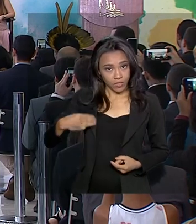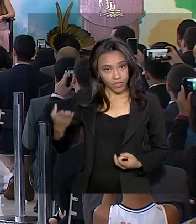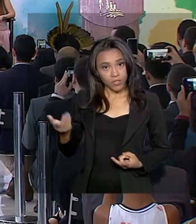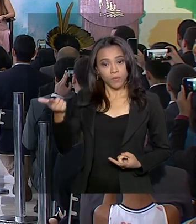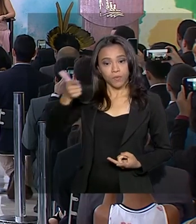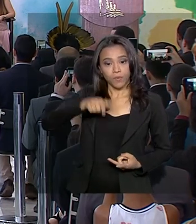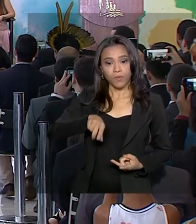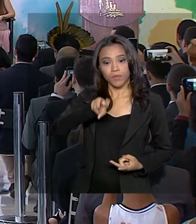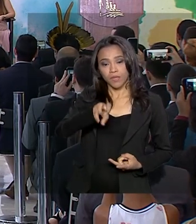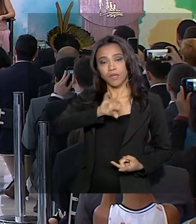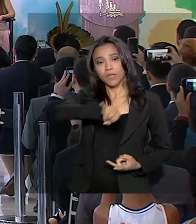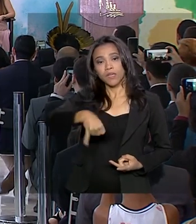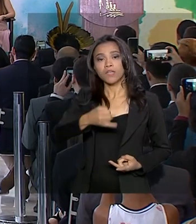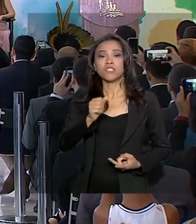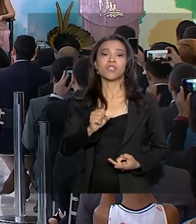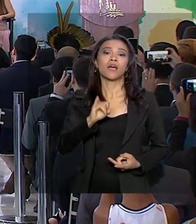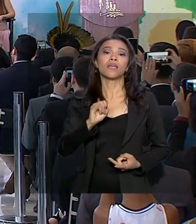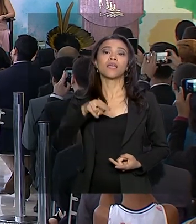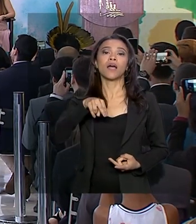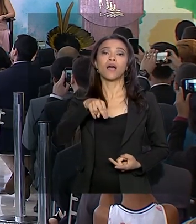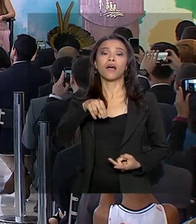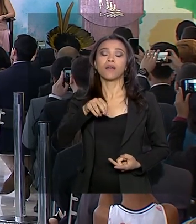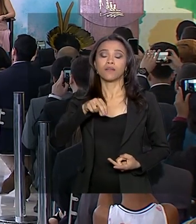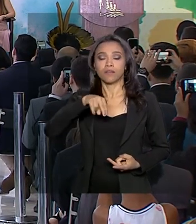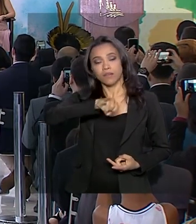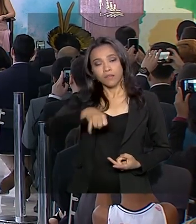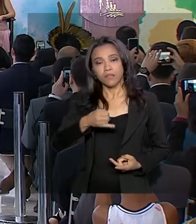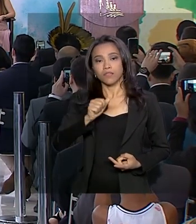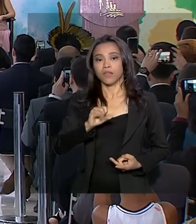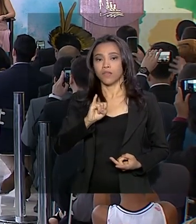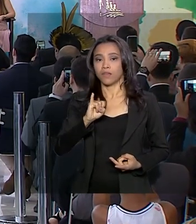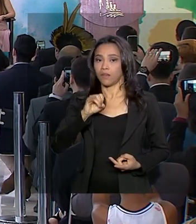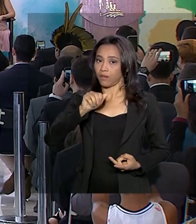prezada Jayana, com 29 anos de idade,